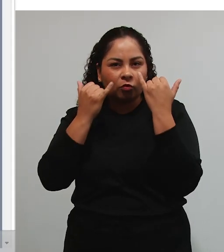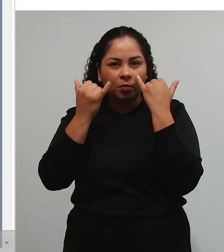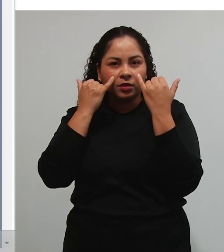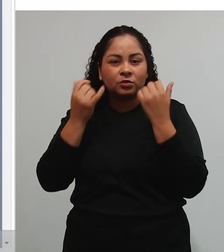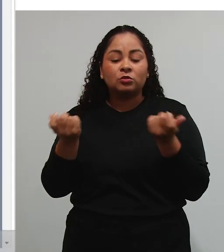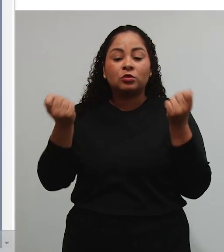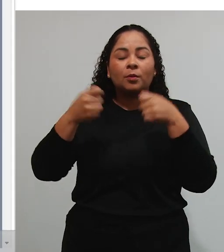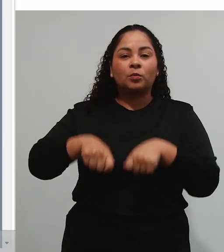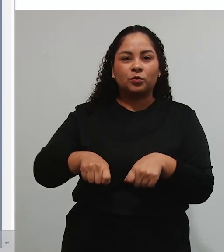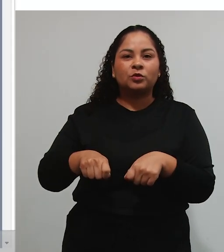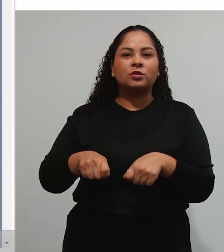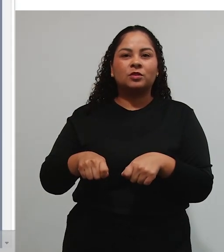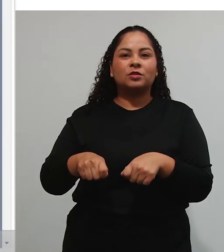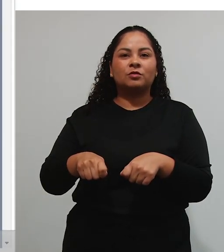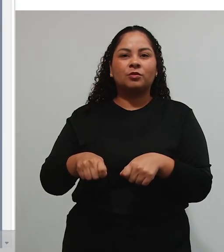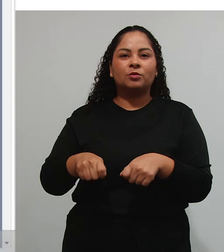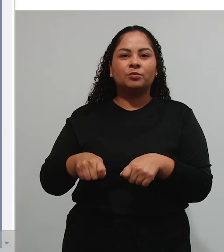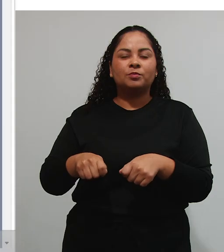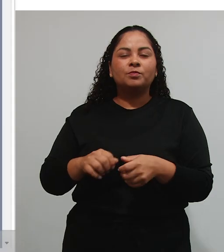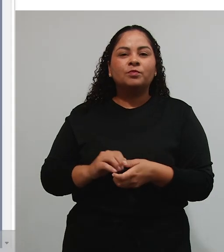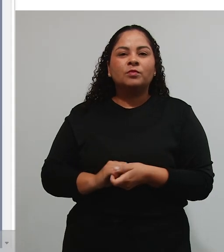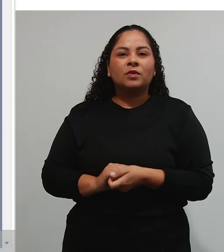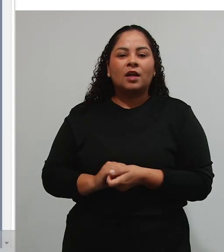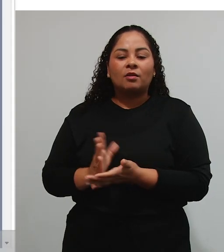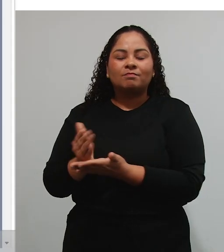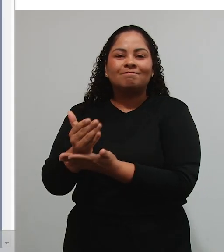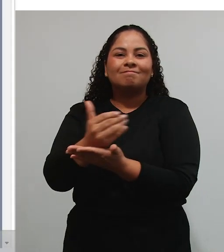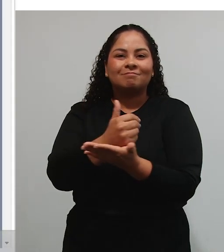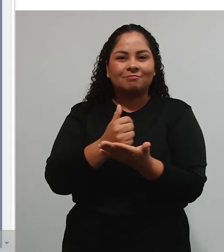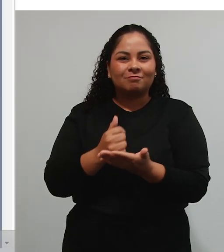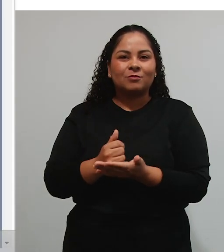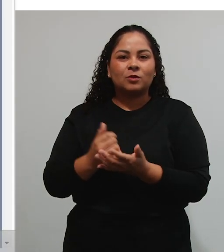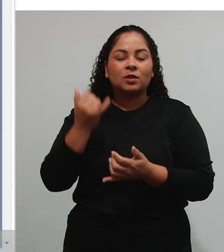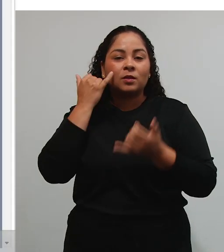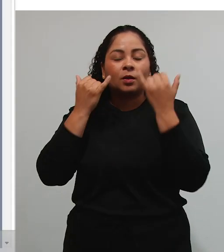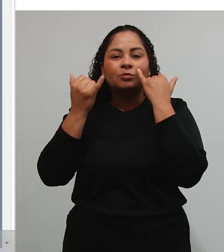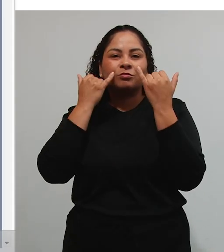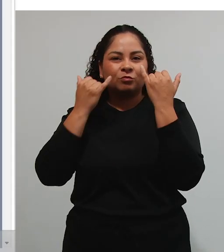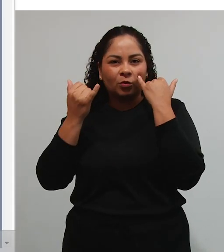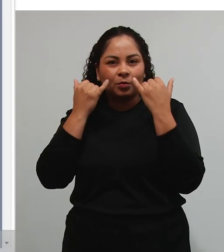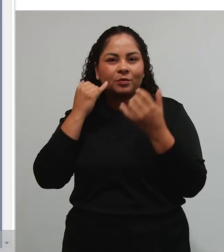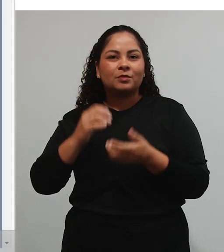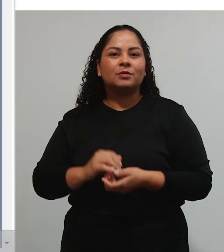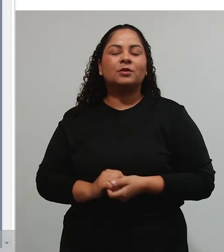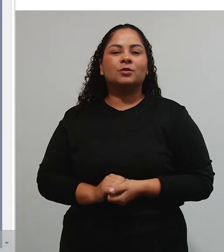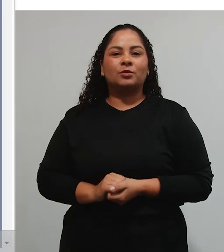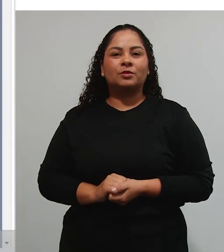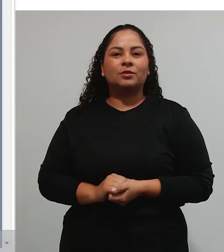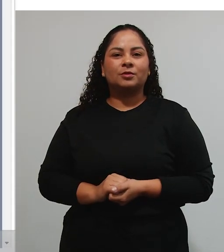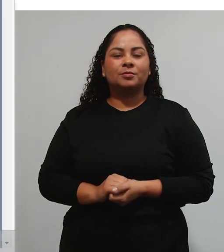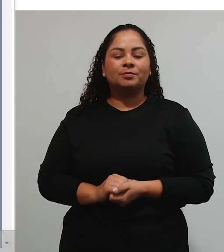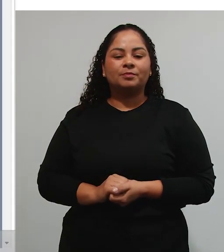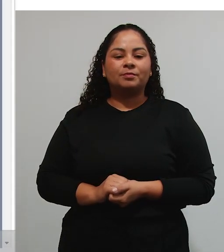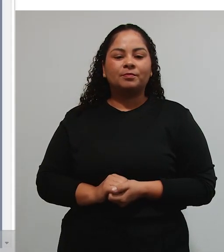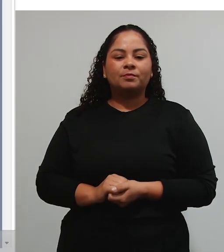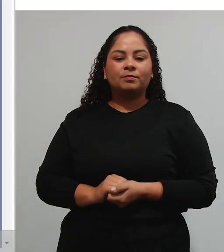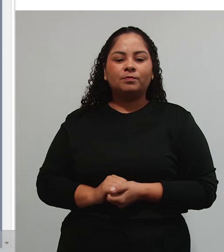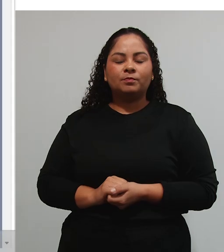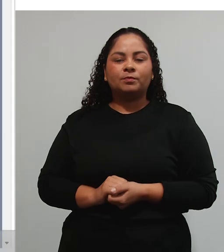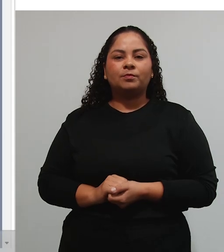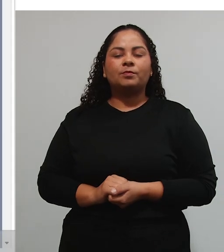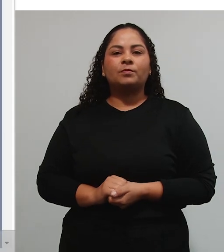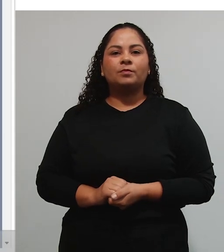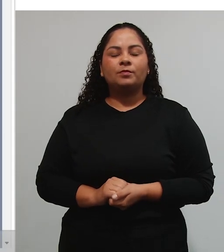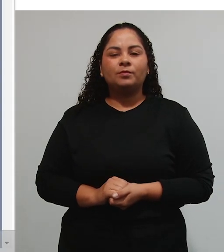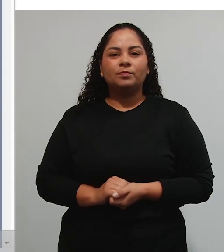de canais multissensoriais. Ali ficou, né, um hífen que não faz parte da construção correta, é tudo